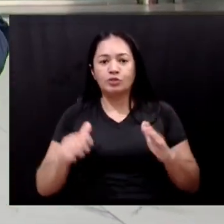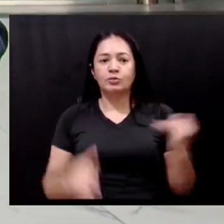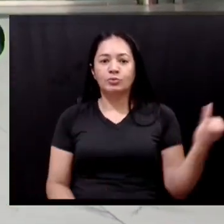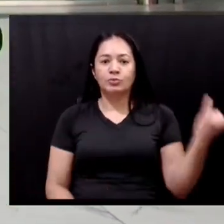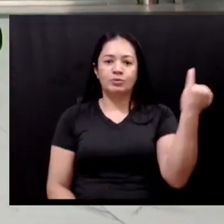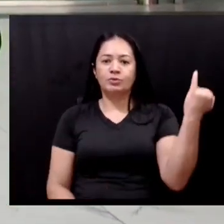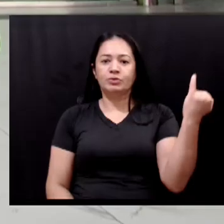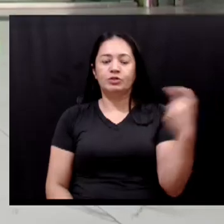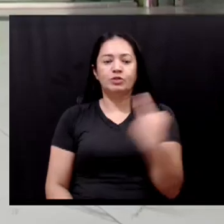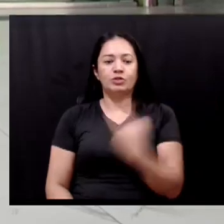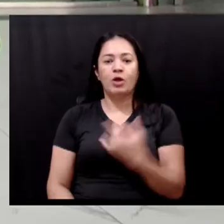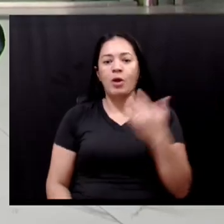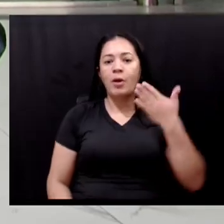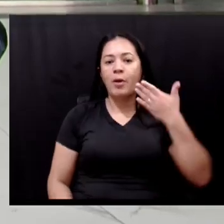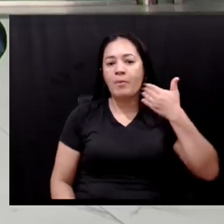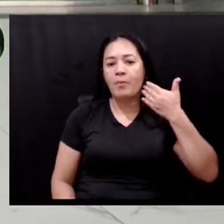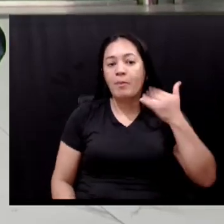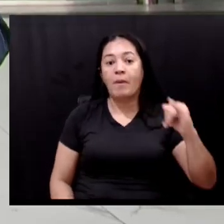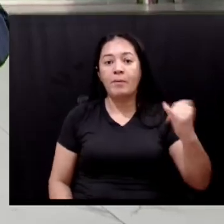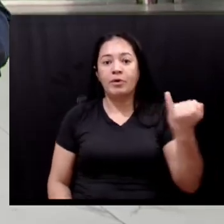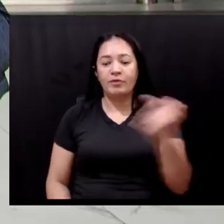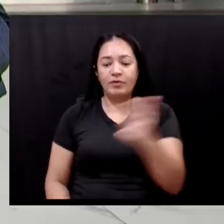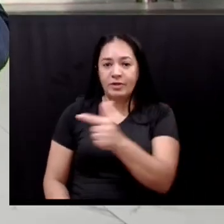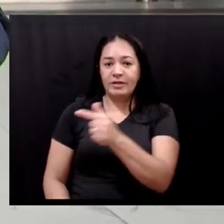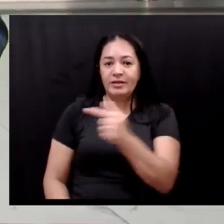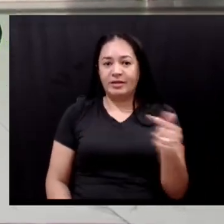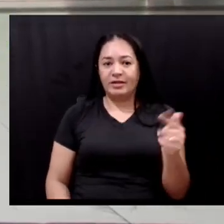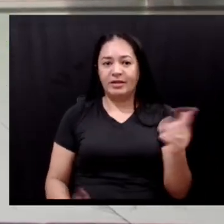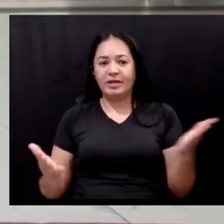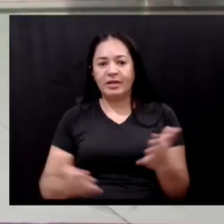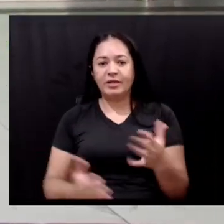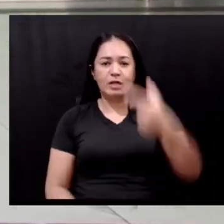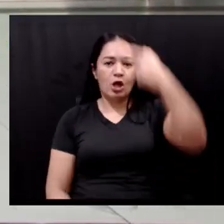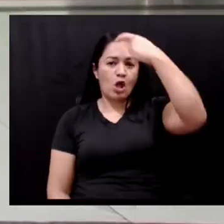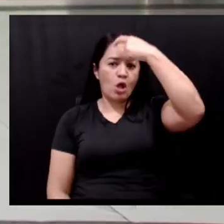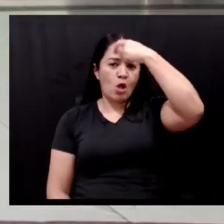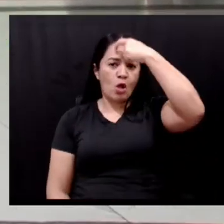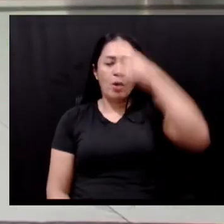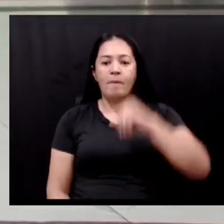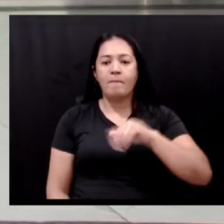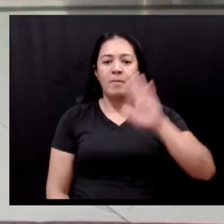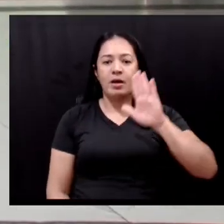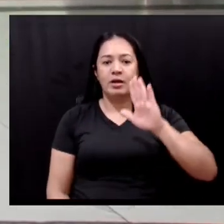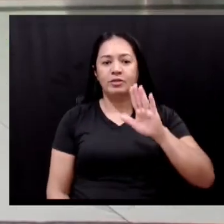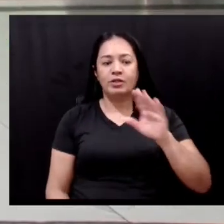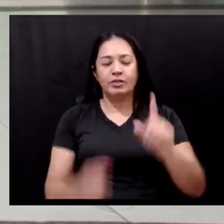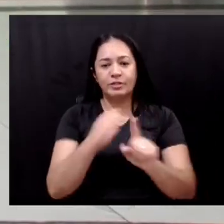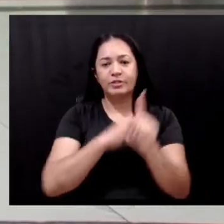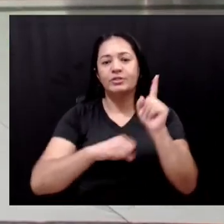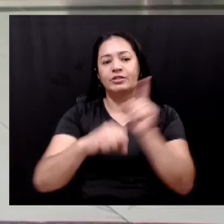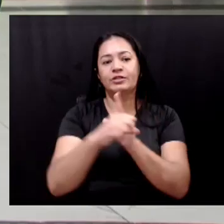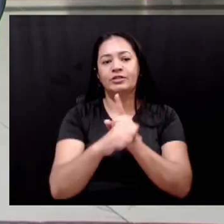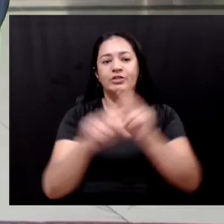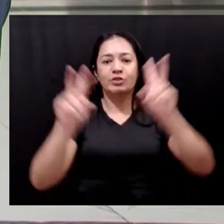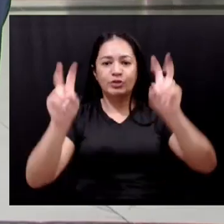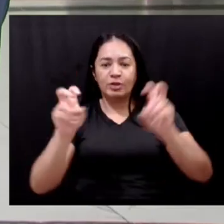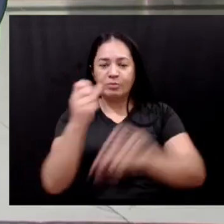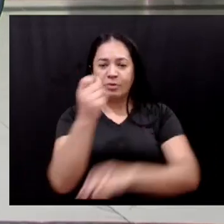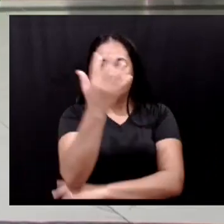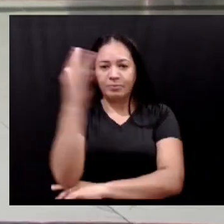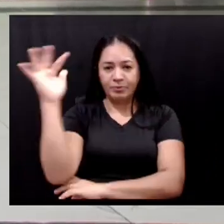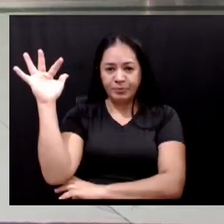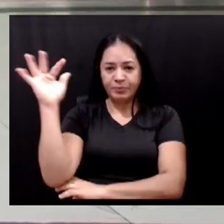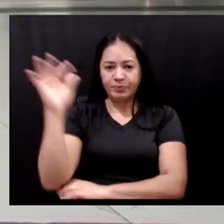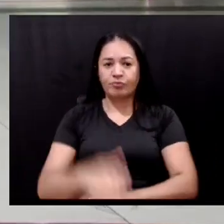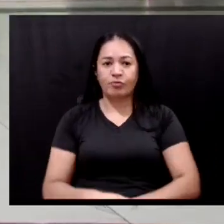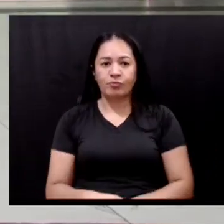essa semana para fazer uma conscientização ainda maior da nossa sociedade sobre as questões ambientais. E o que o tema